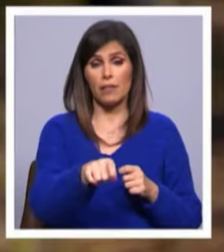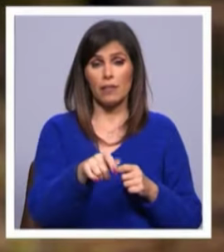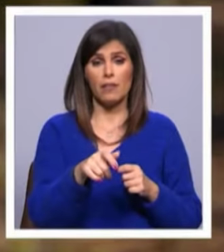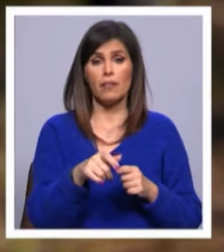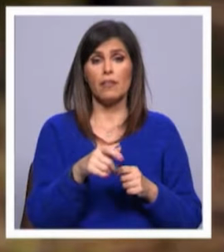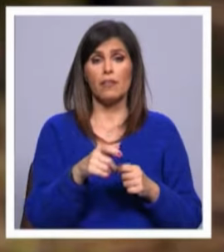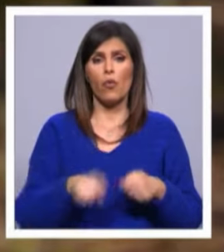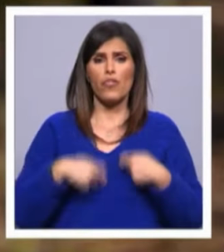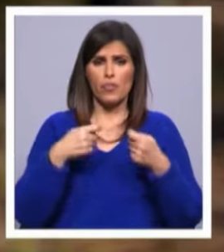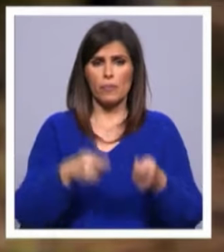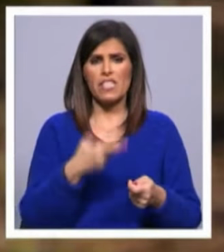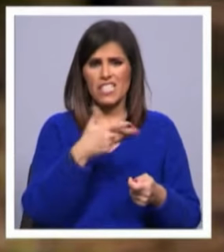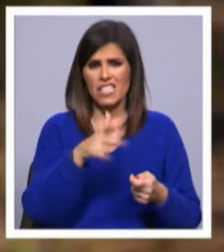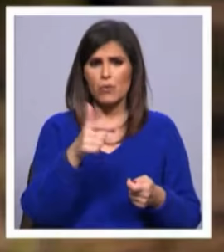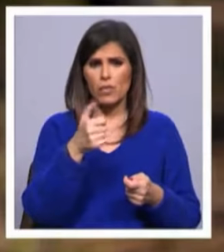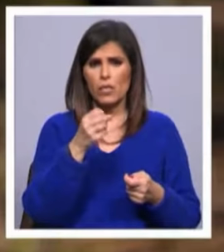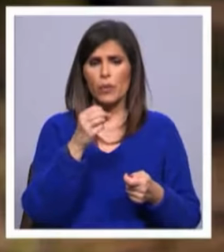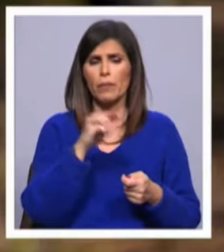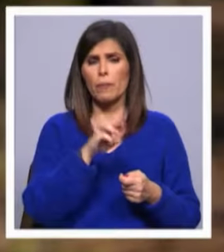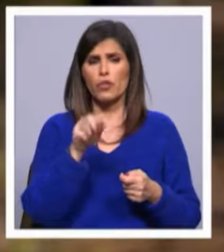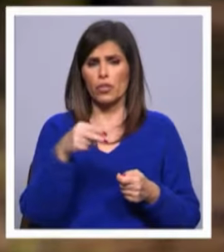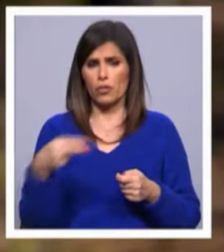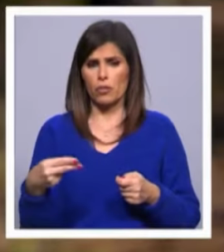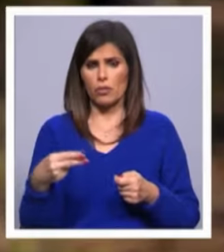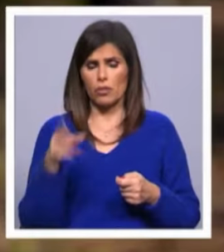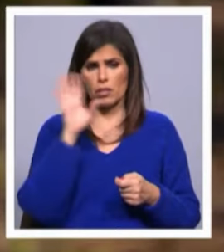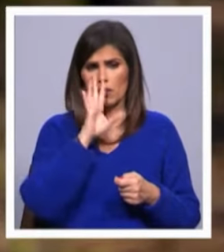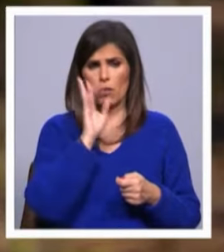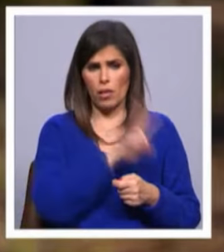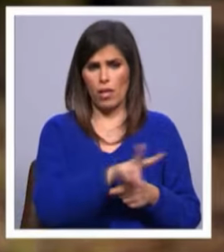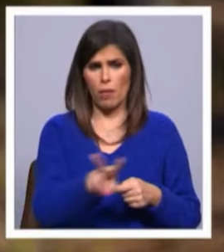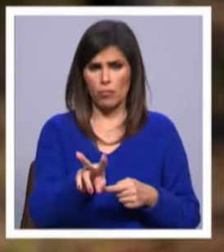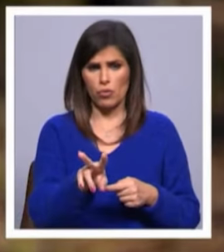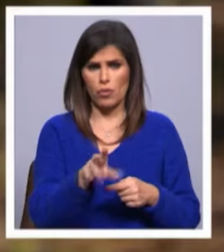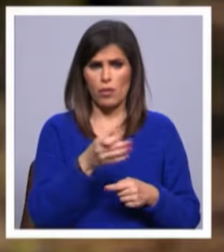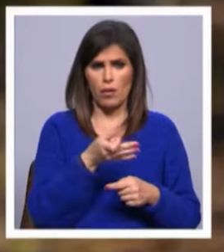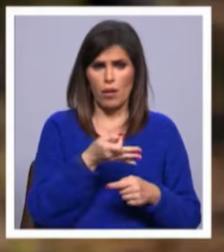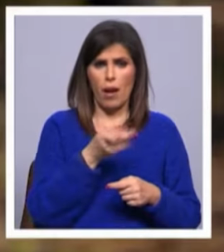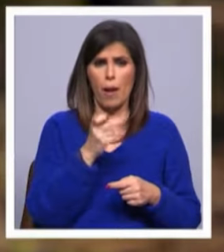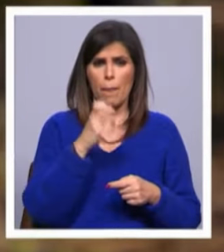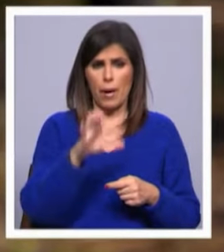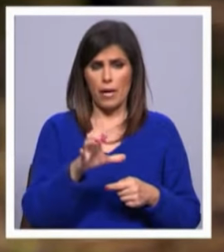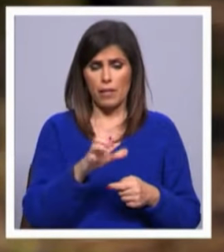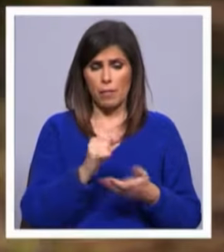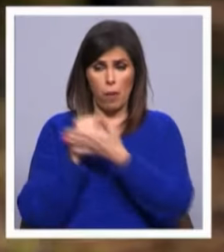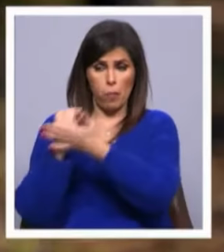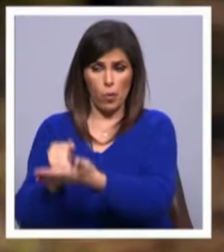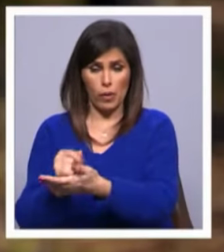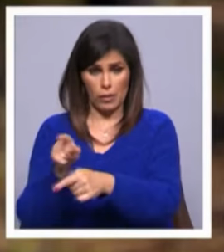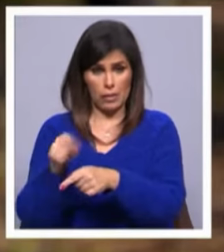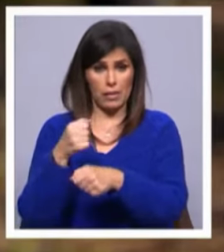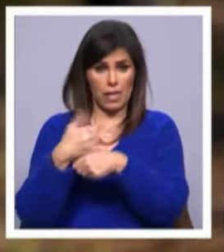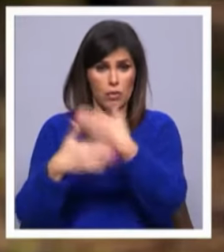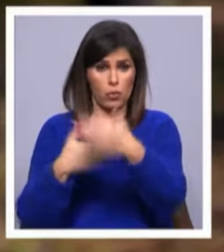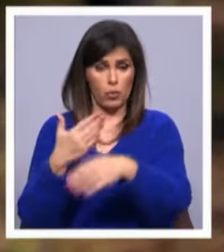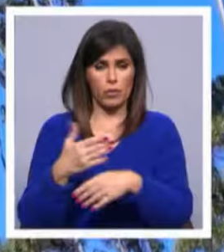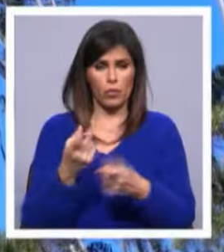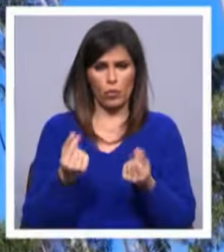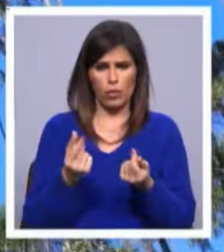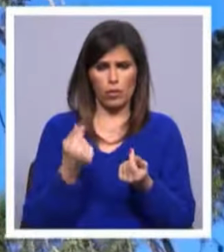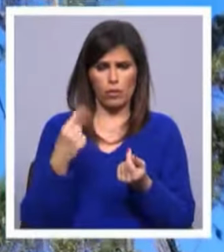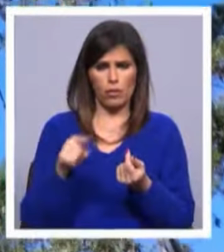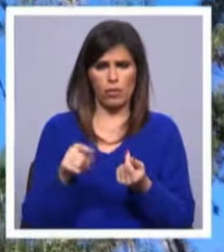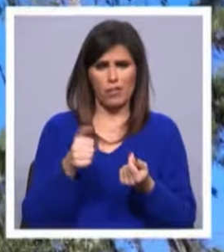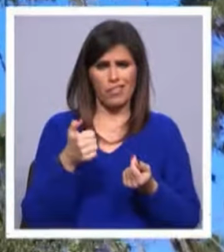um investimento de 150 milhões de euros. Quando nós olhamos para a medida da PAC destinada a apoiar esse tipo de ações,